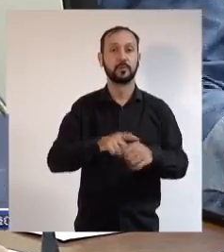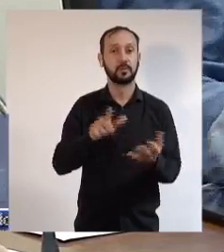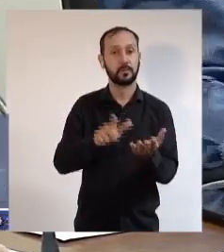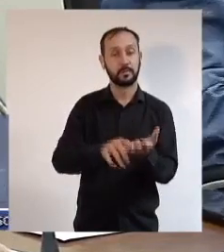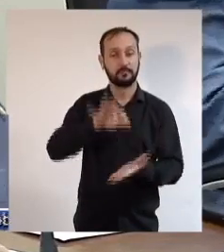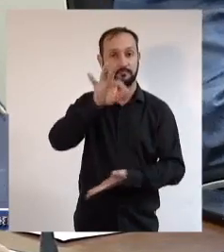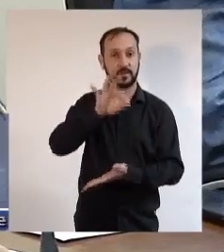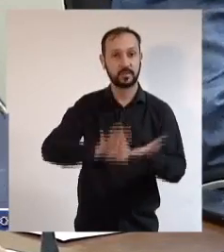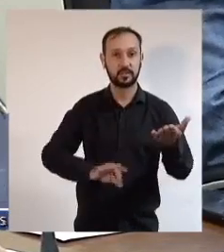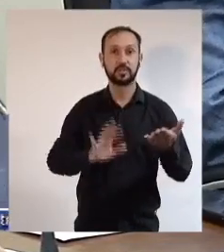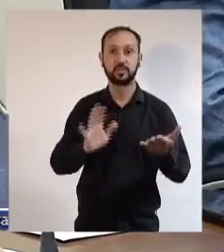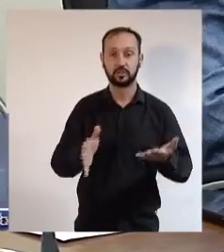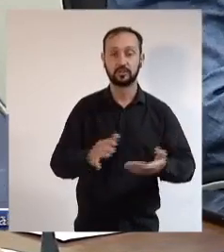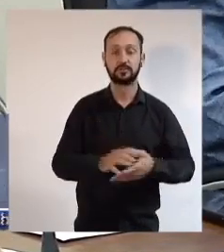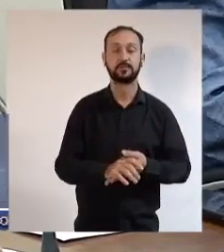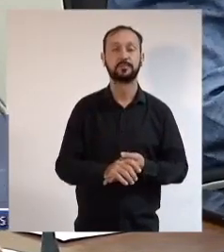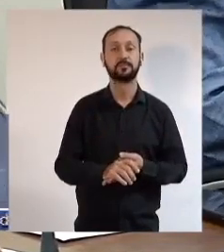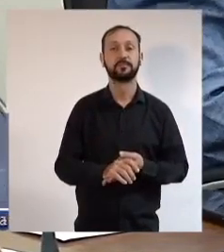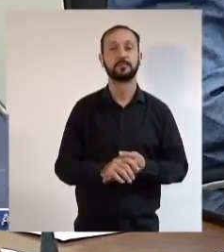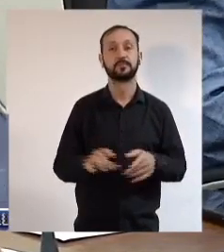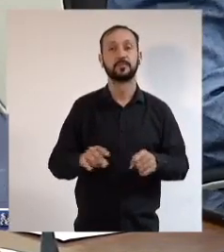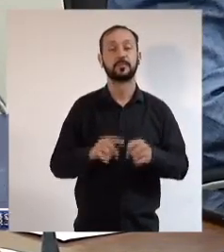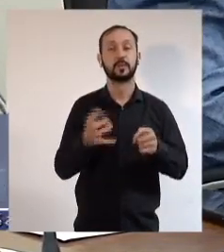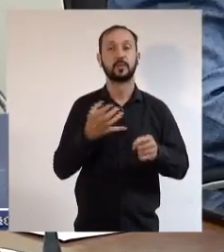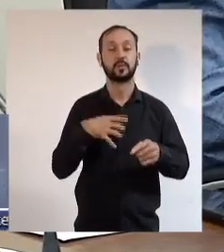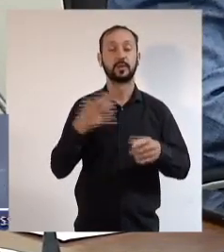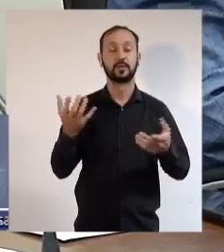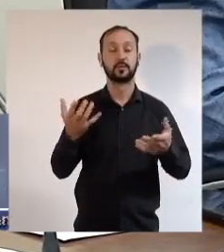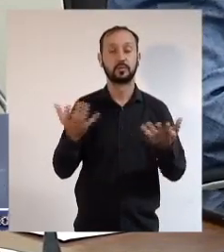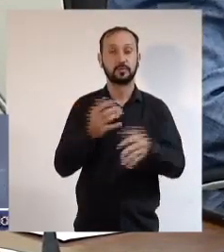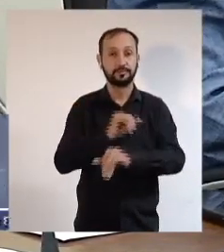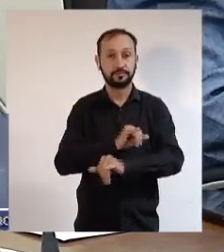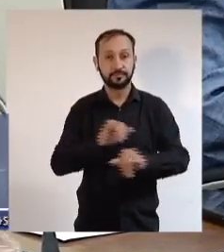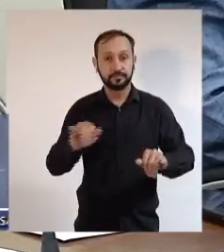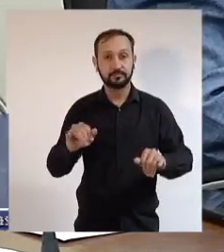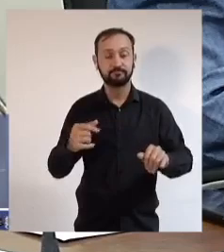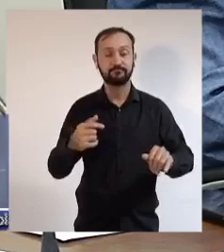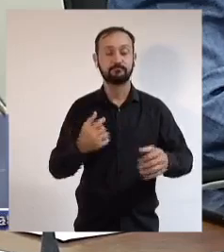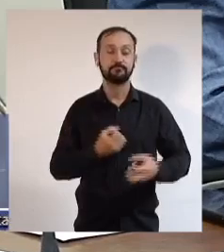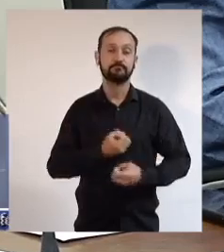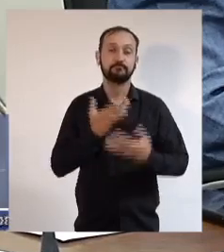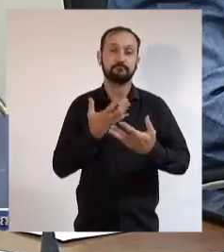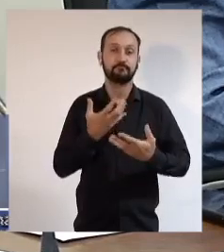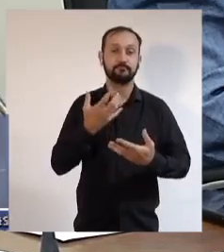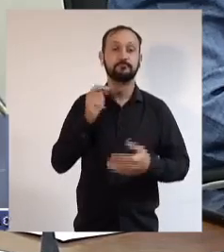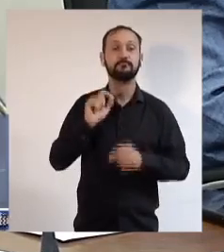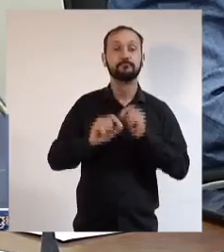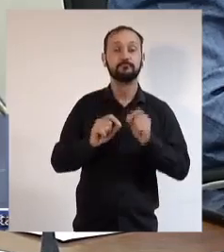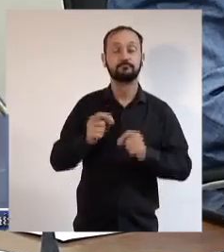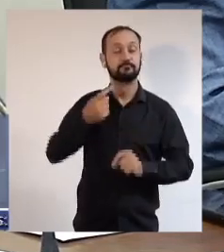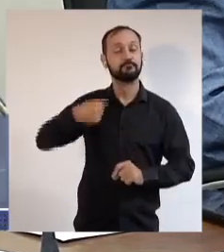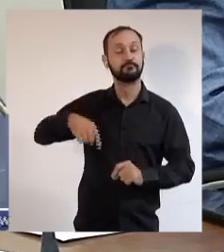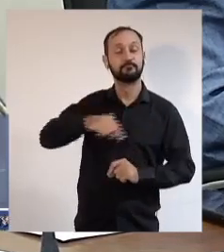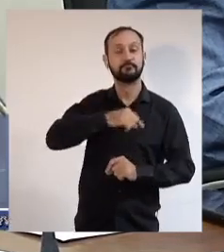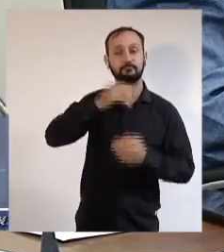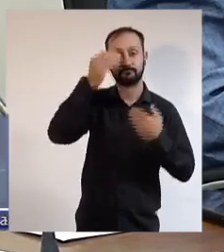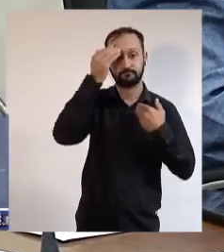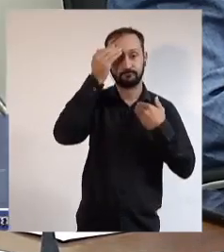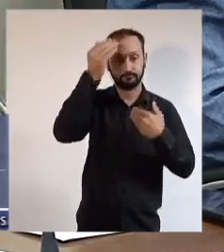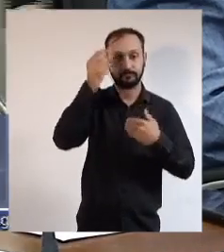frente mas quero aqui registrar o nosso agradecimento a todas as